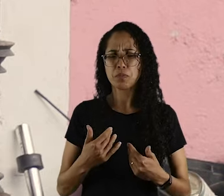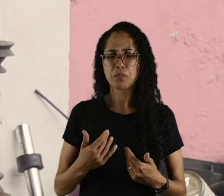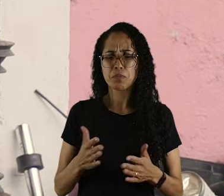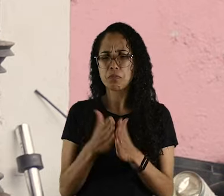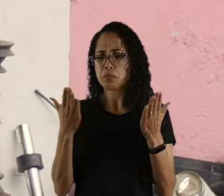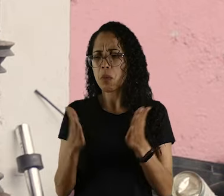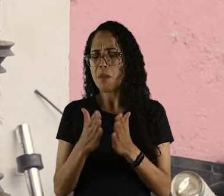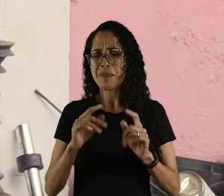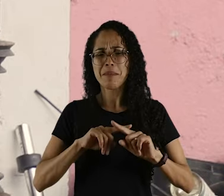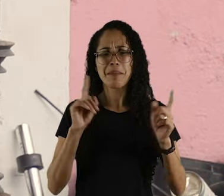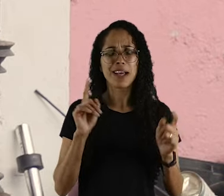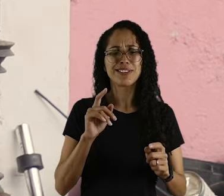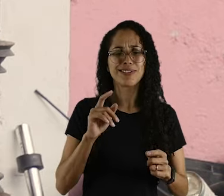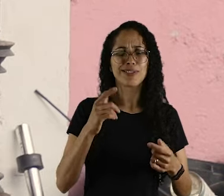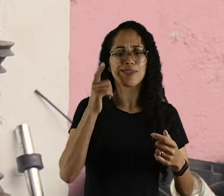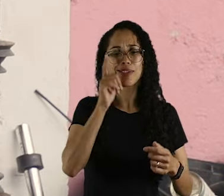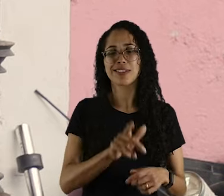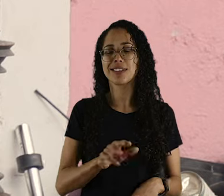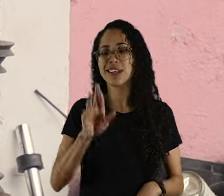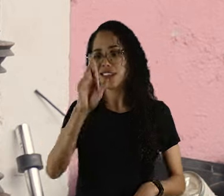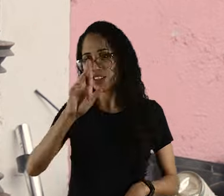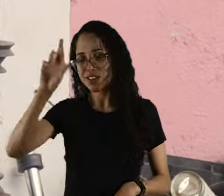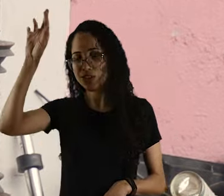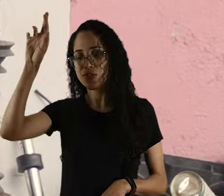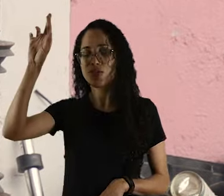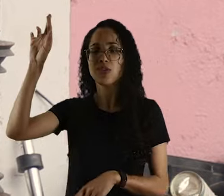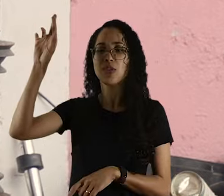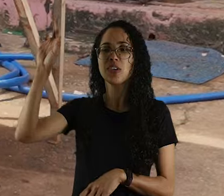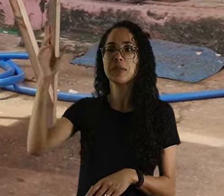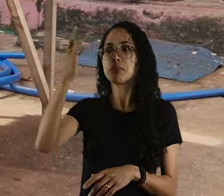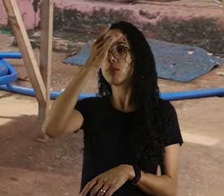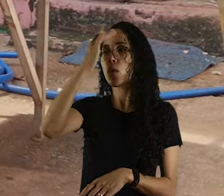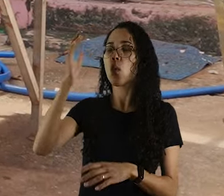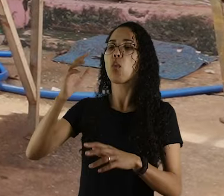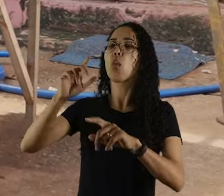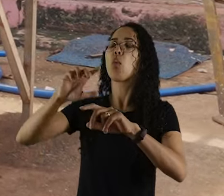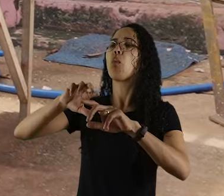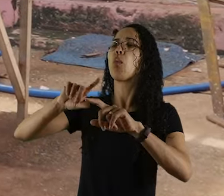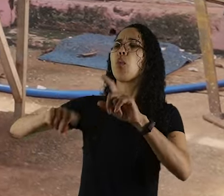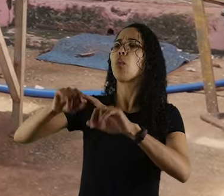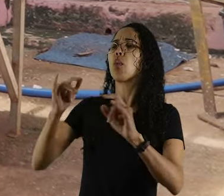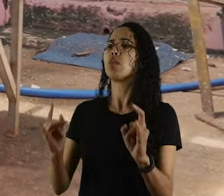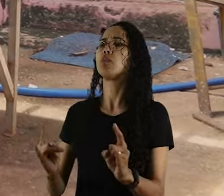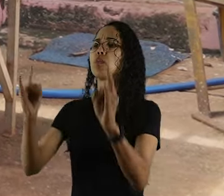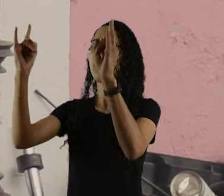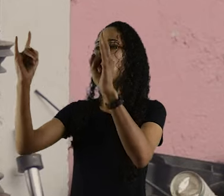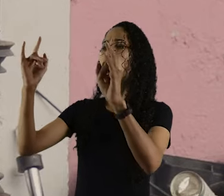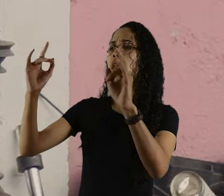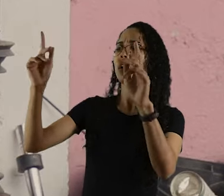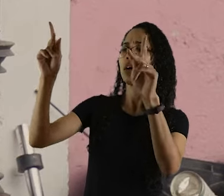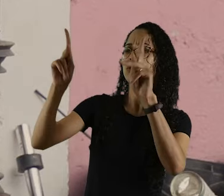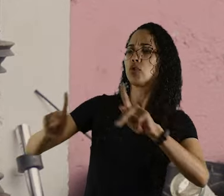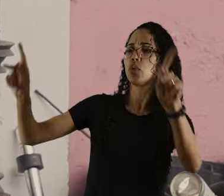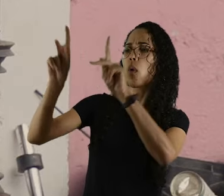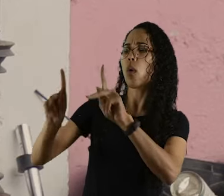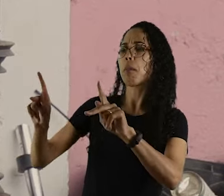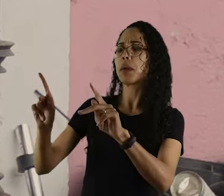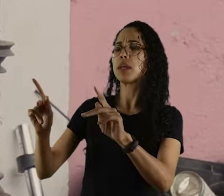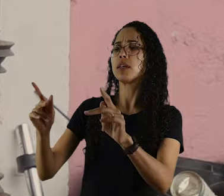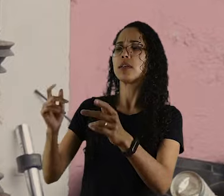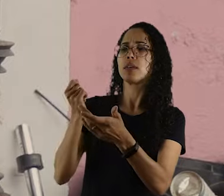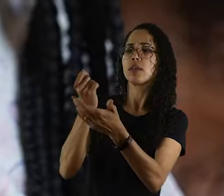dono de alguma coisa grande, grandiosa, que ali todo mês te pagam um aluguel? Como é que isso pode acontecer?